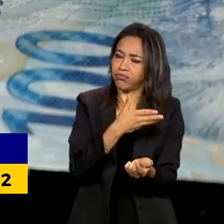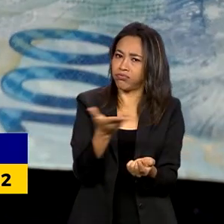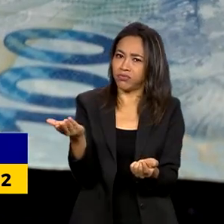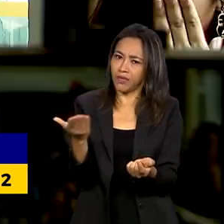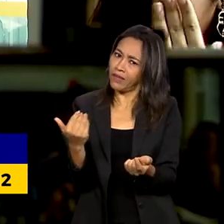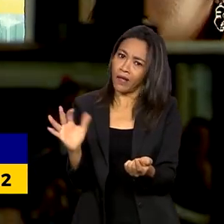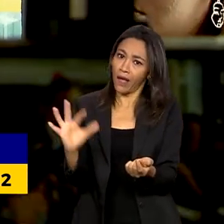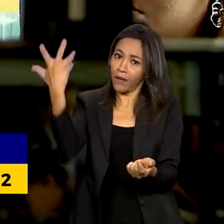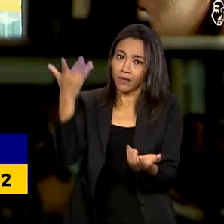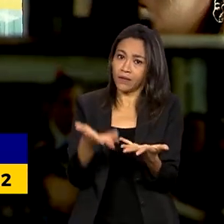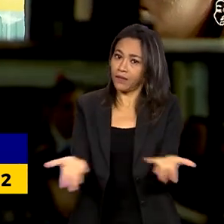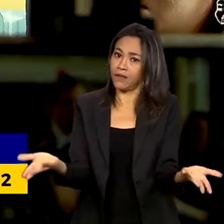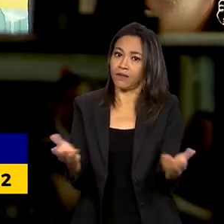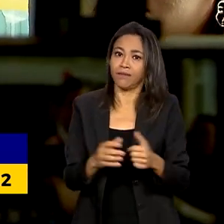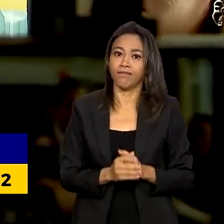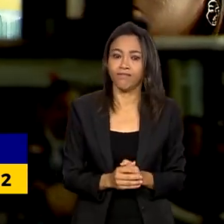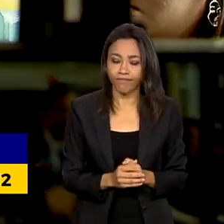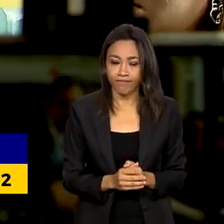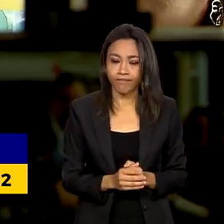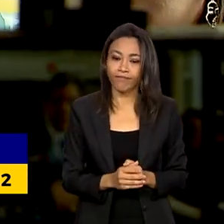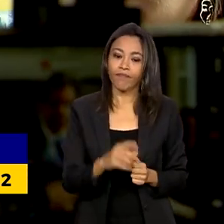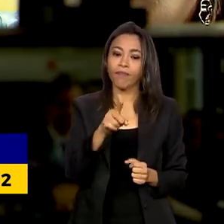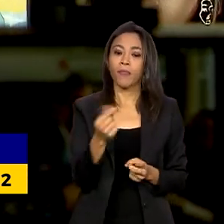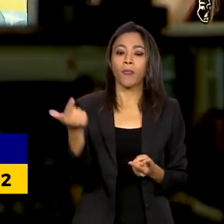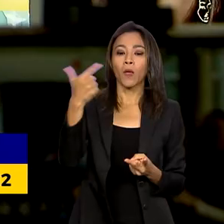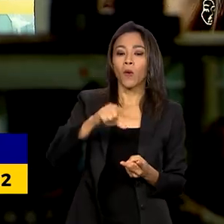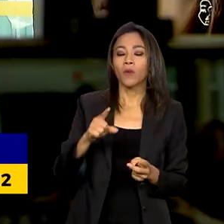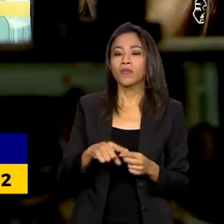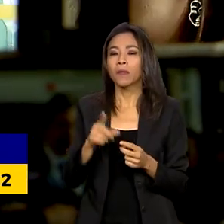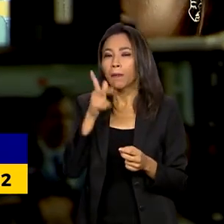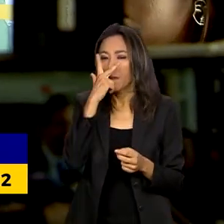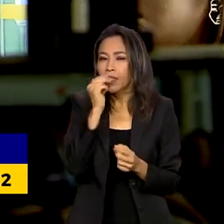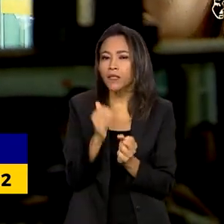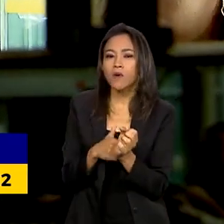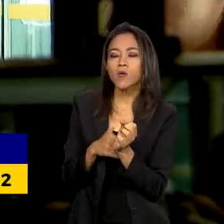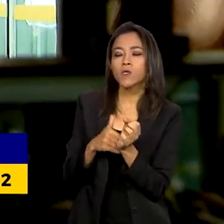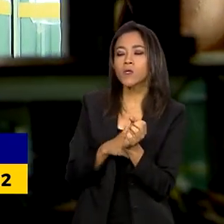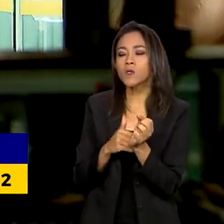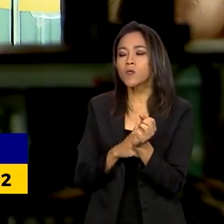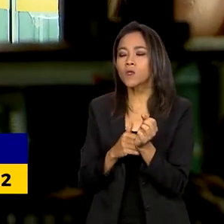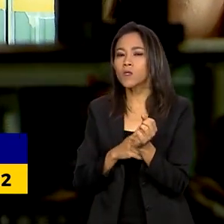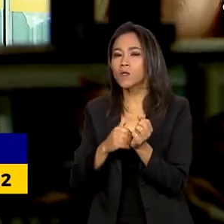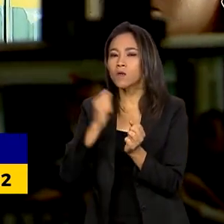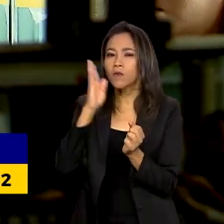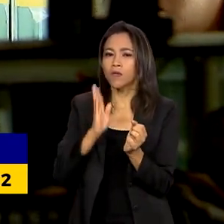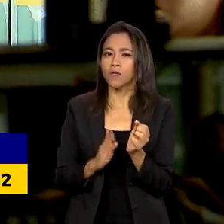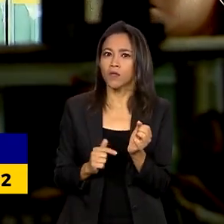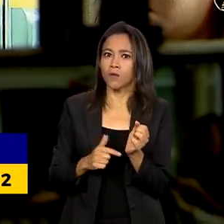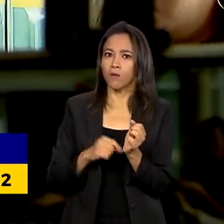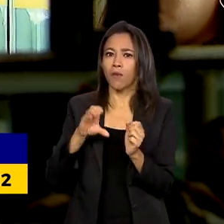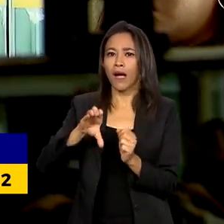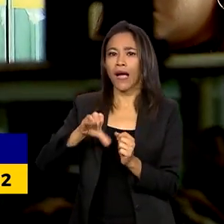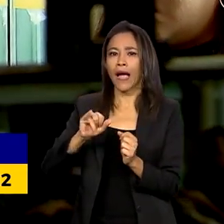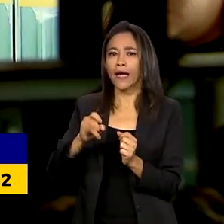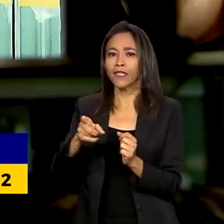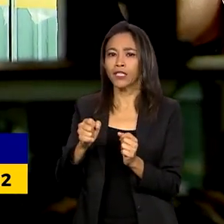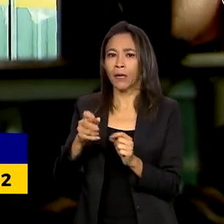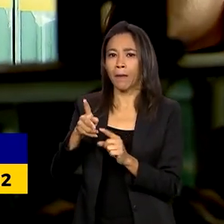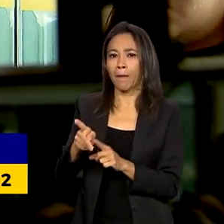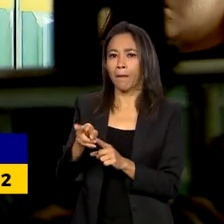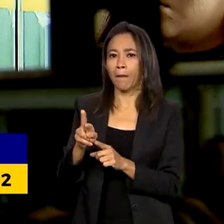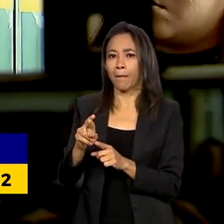assim vai. A caixa preta que existe no Brasil é essa. É a maior caixa preta do